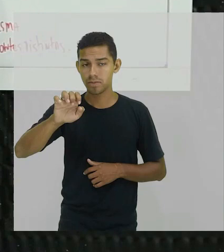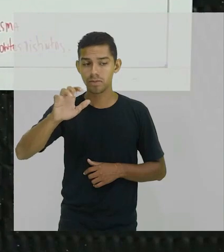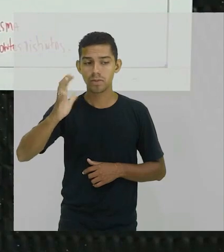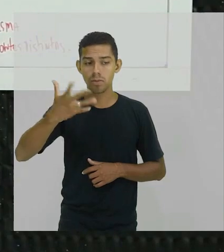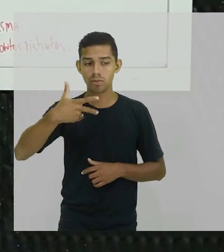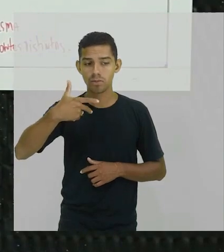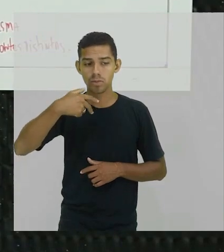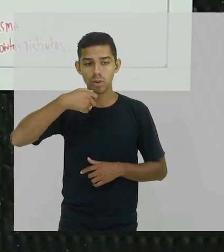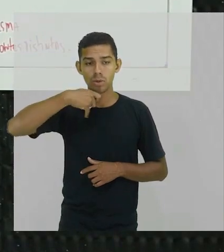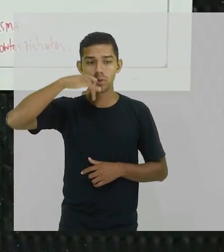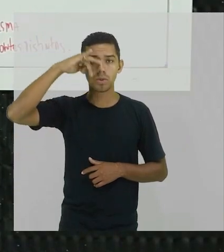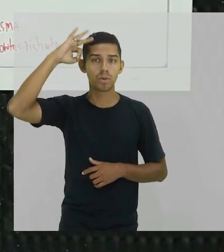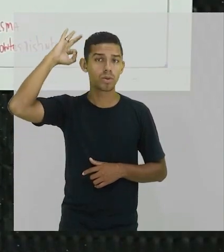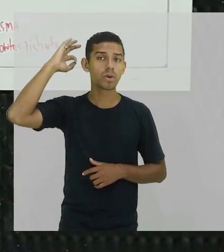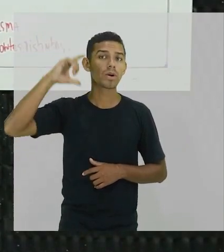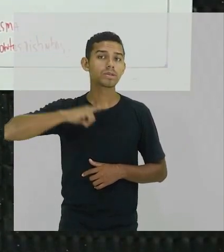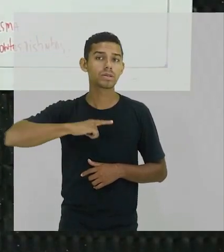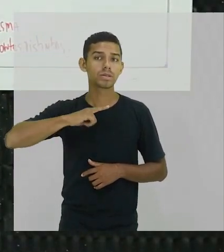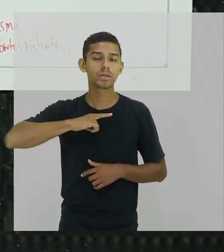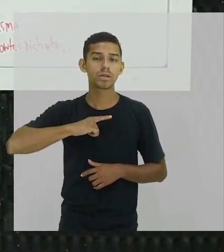tem uma relação aí,